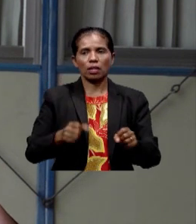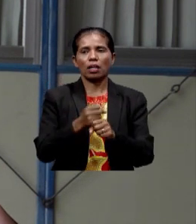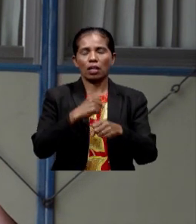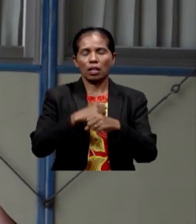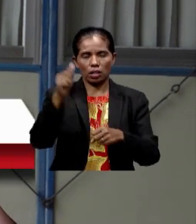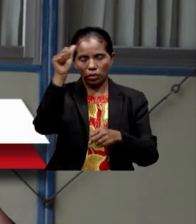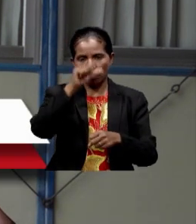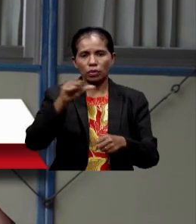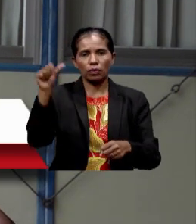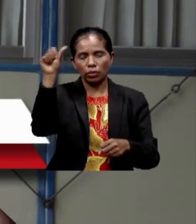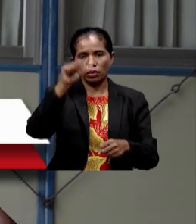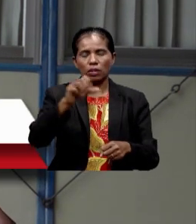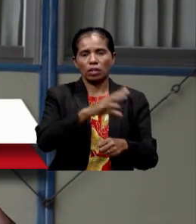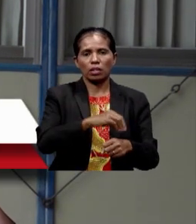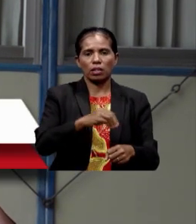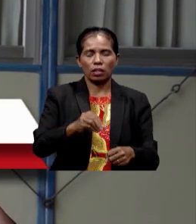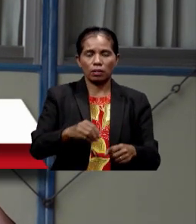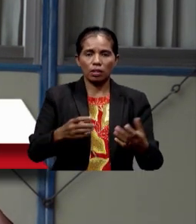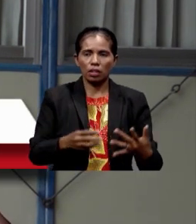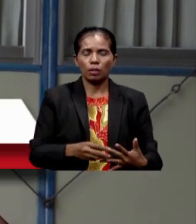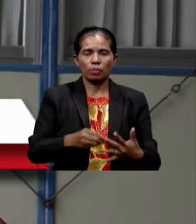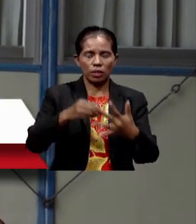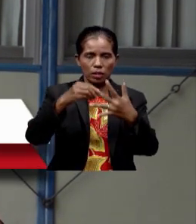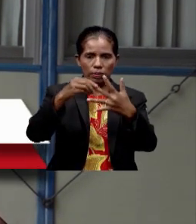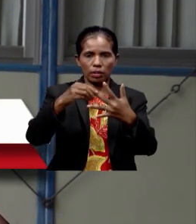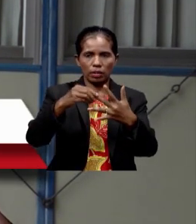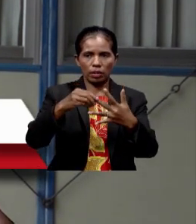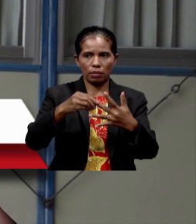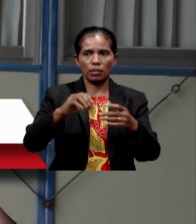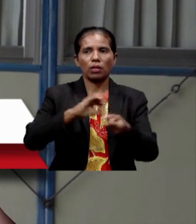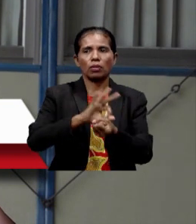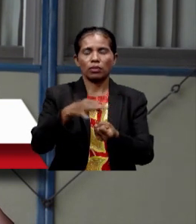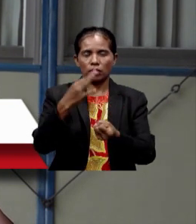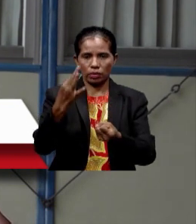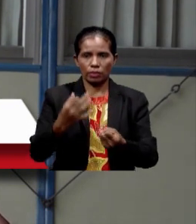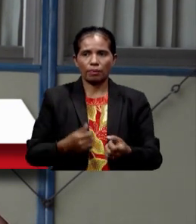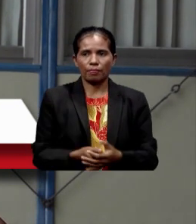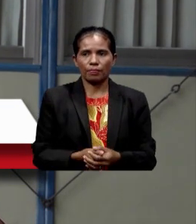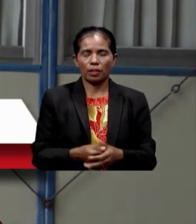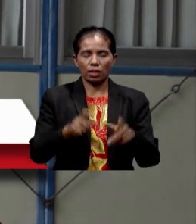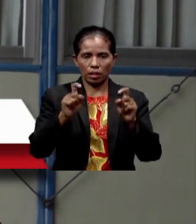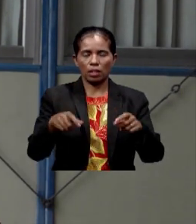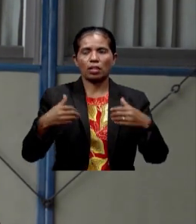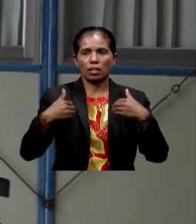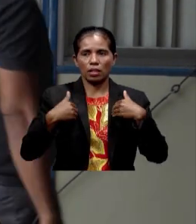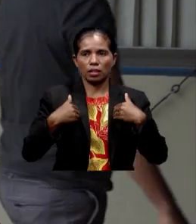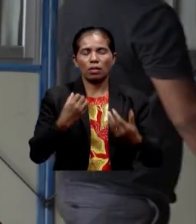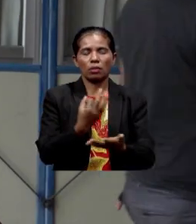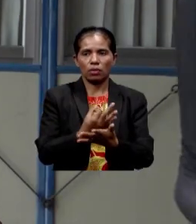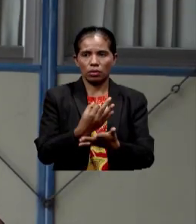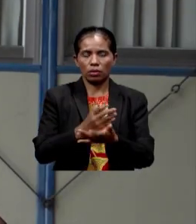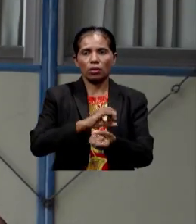uso para Câmara de Contas ralo auditoria específico de ba COVID-19. Nemos tem que ir, liliu ne orçamento